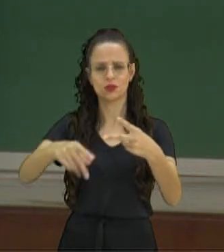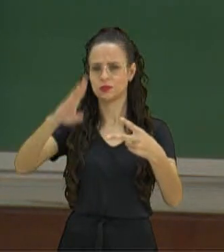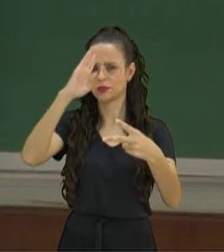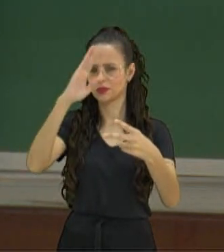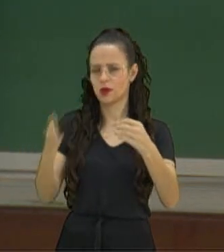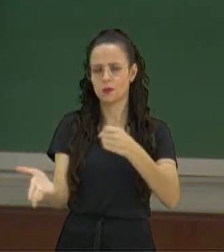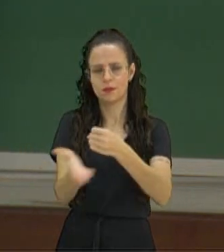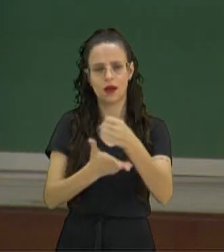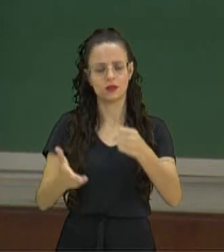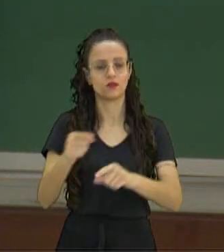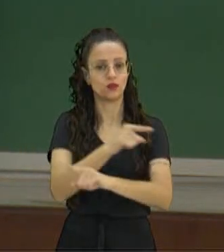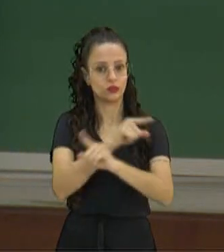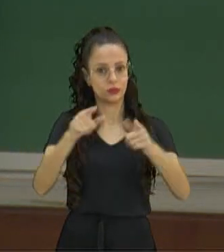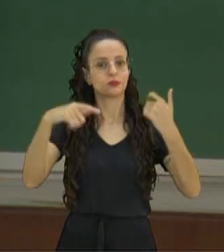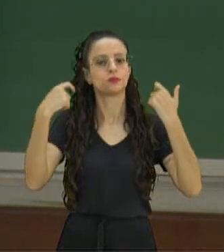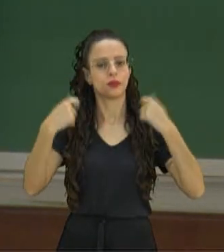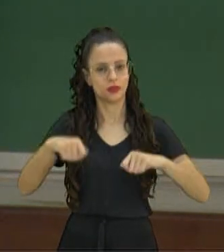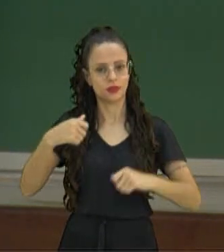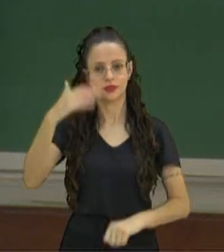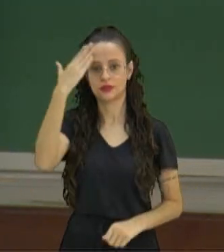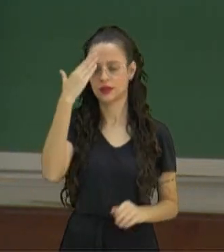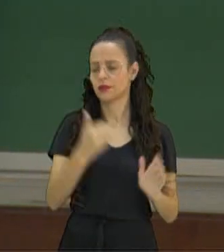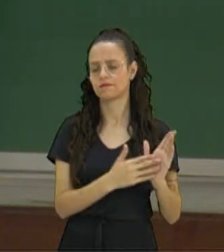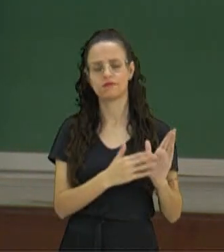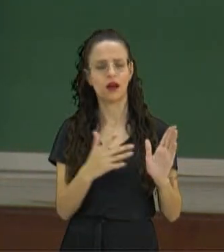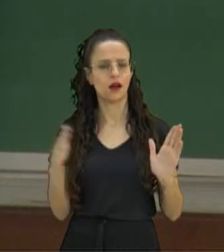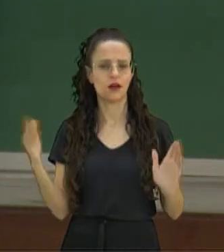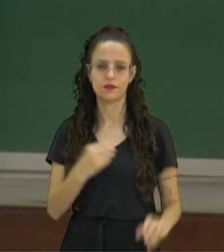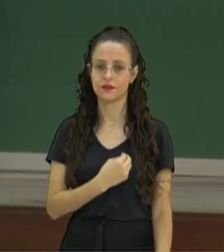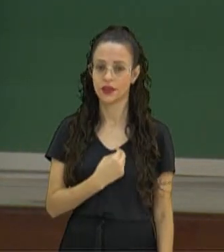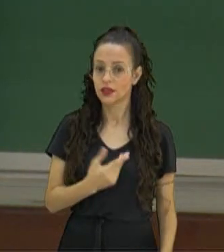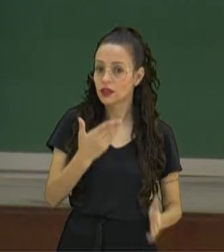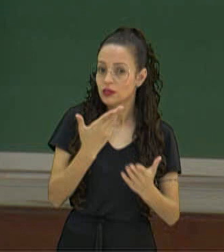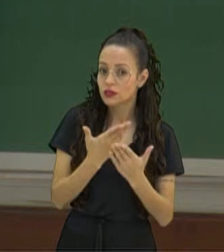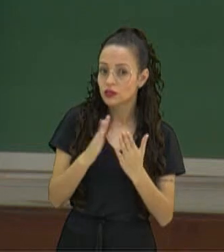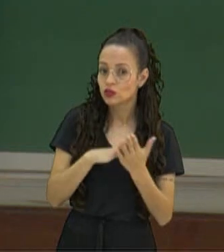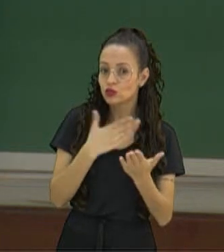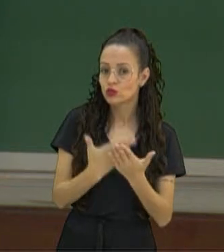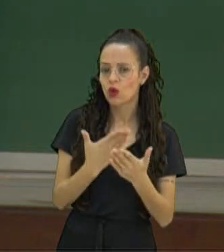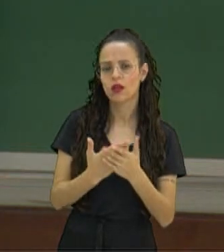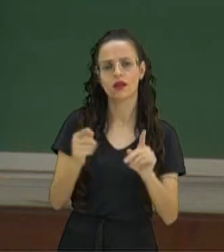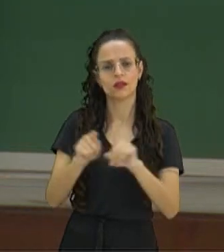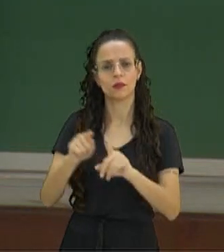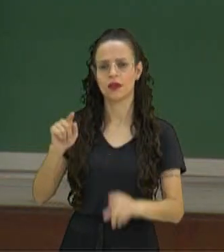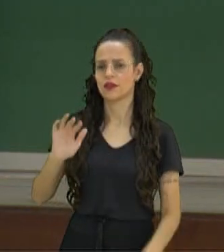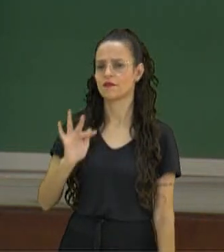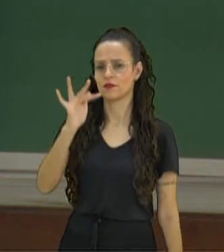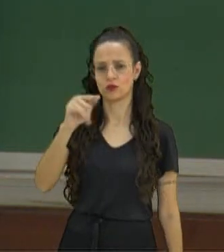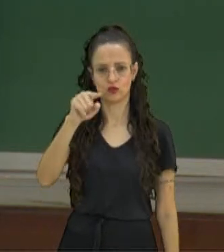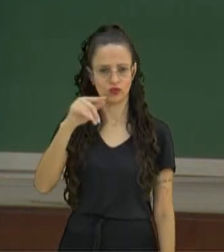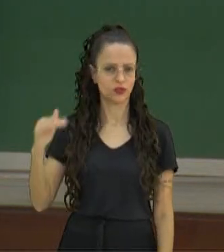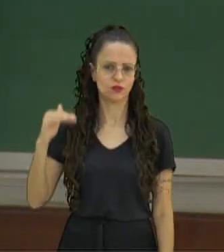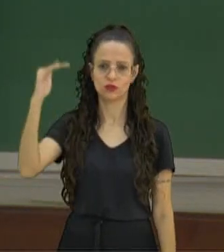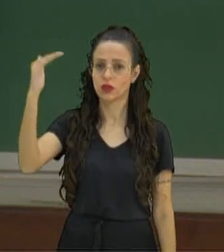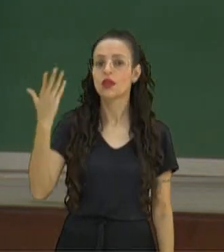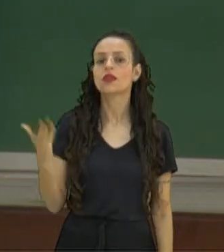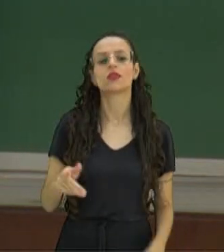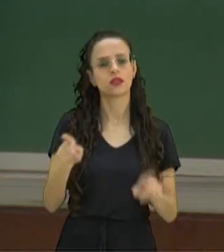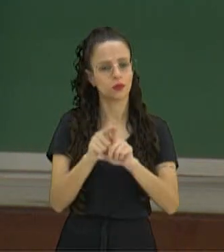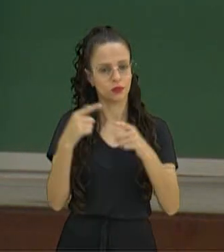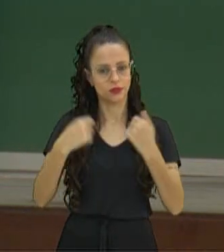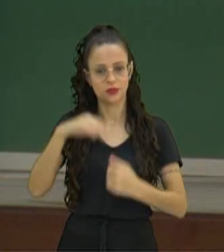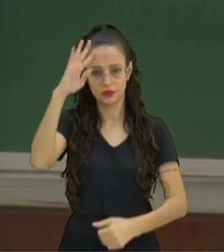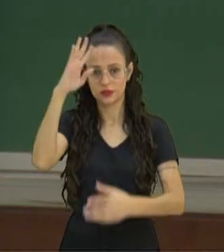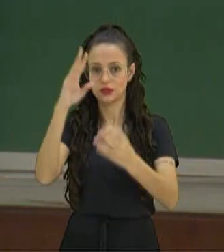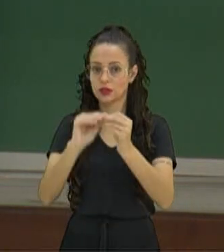que a gente tem que saber ao longo da nossa vida, tanto na escola quanto depois, né, na vida em geral, a gente tem que entender